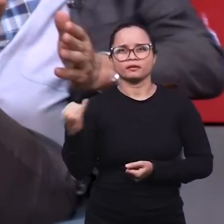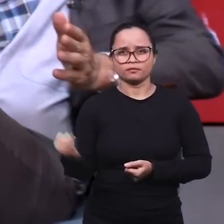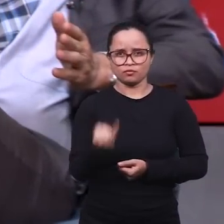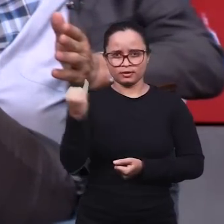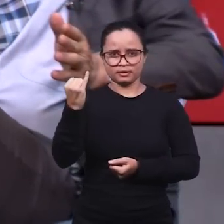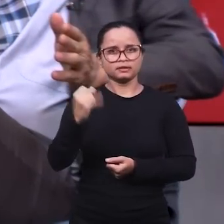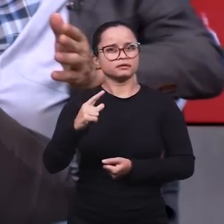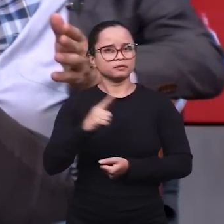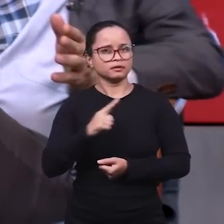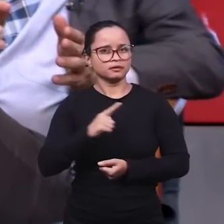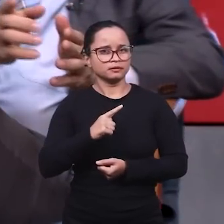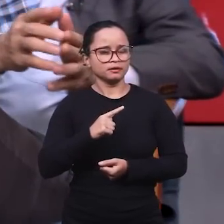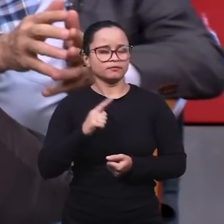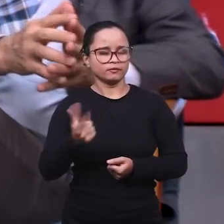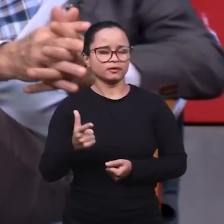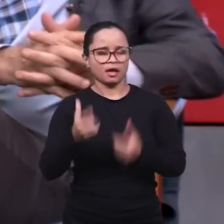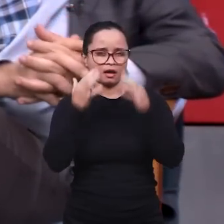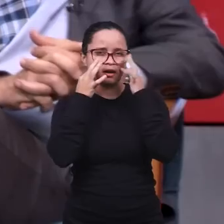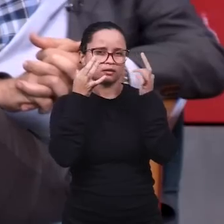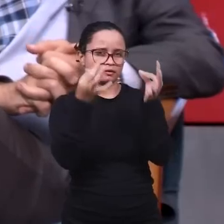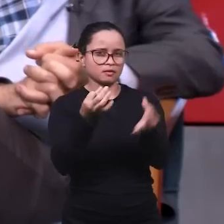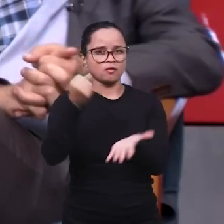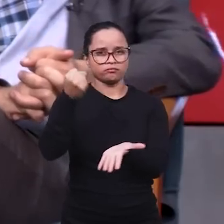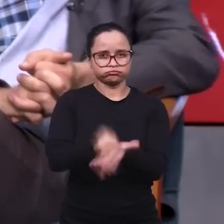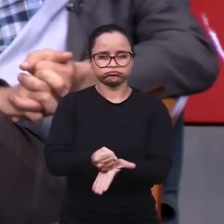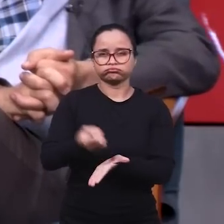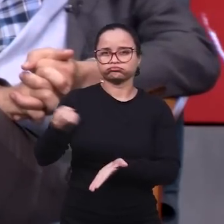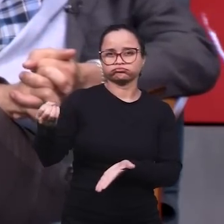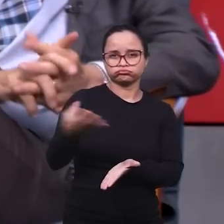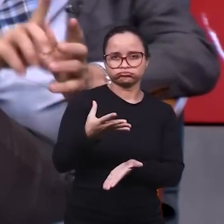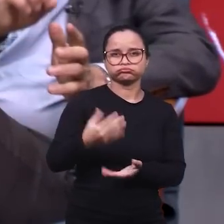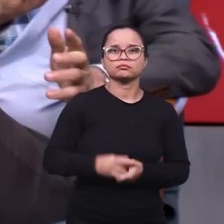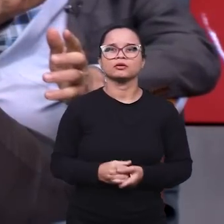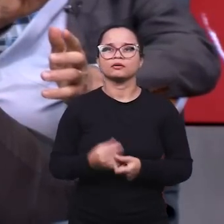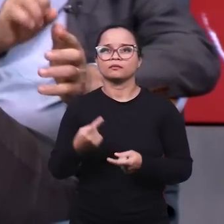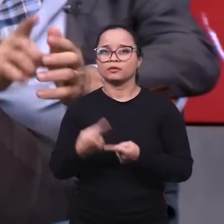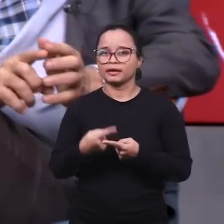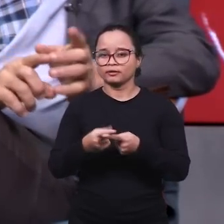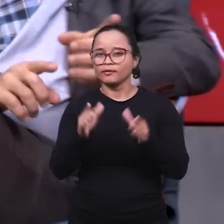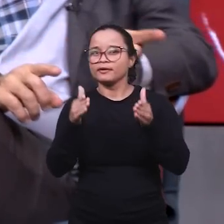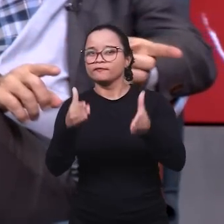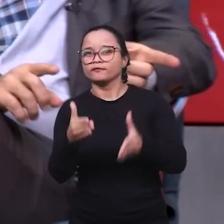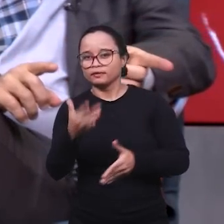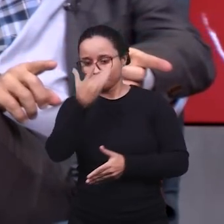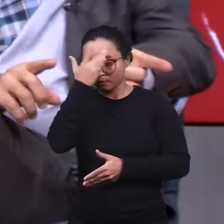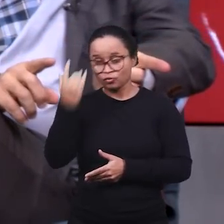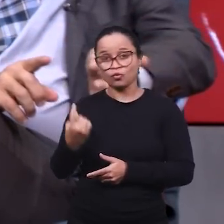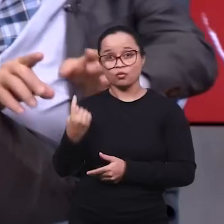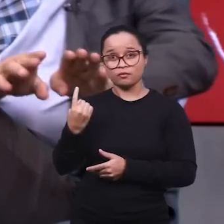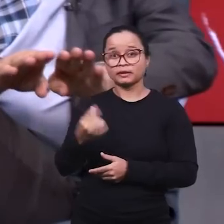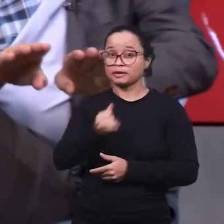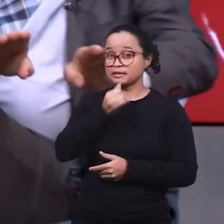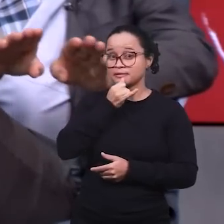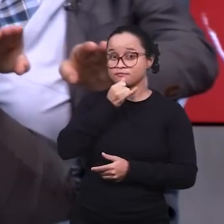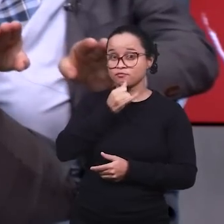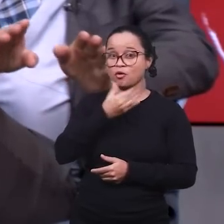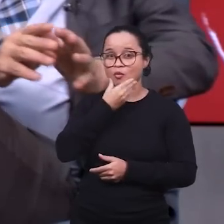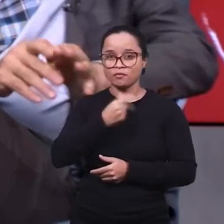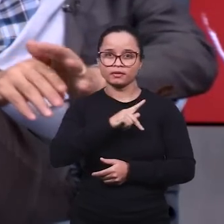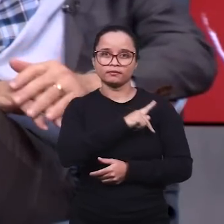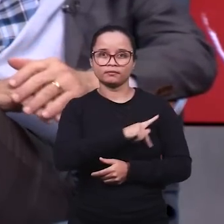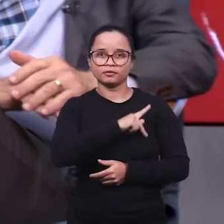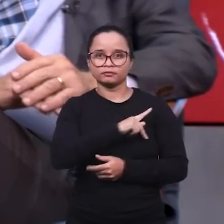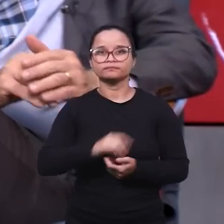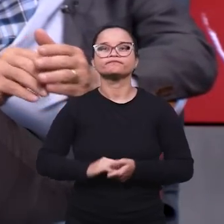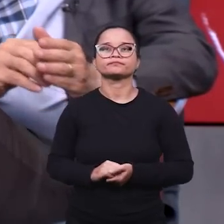importante olhar isso no Novo Testamento, porque não há ênfase a uma pessoa. E o exemplo disso é Paulo, quando ele rejeita